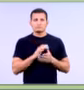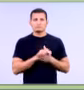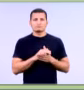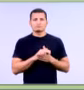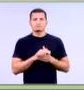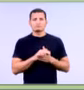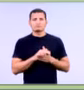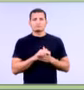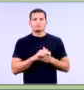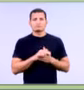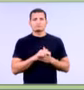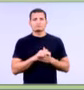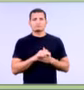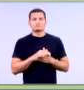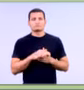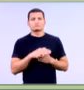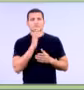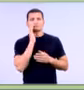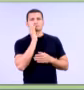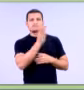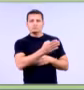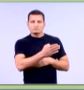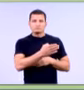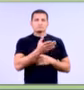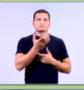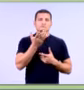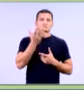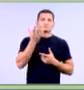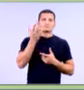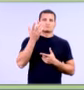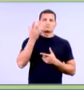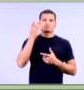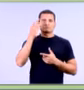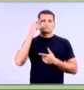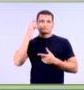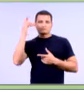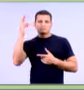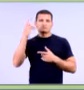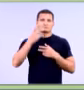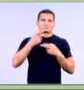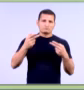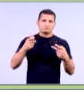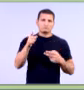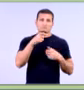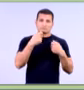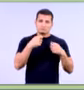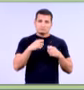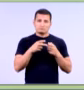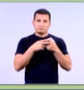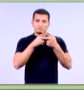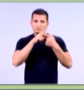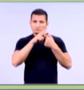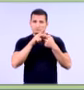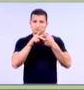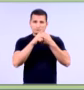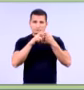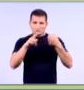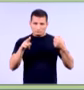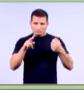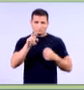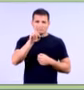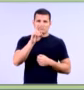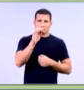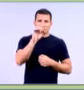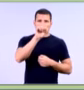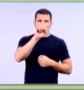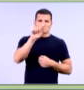autoridades do Poder Executivo, Legislativo ou Judiciário, você sempre deve empregar o pronome de tratamento Vossa Excelência,